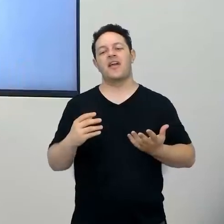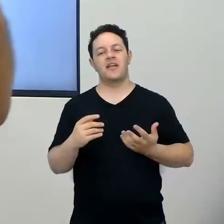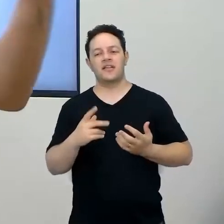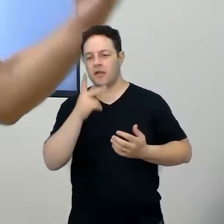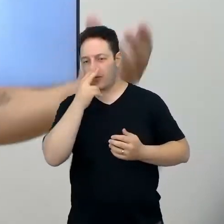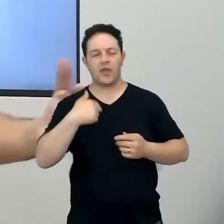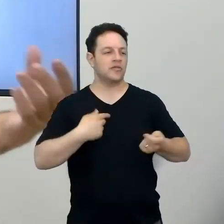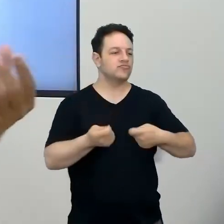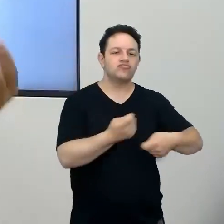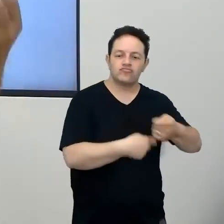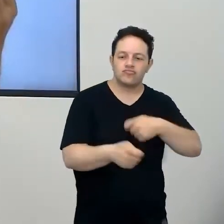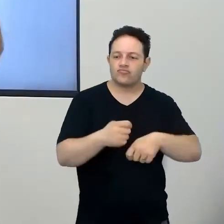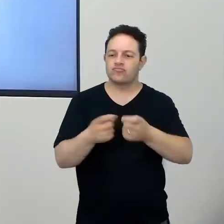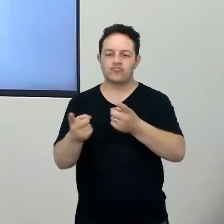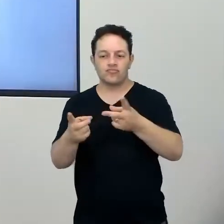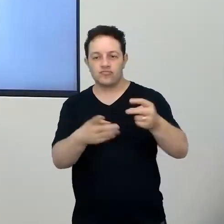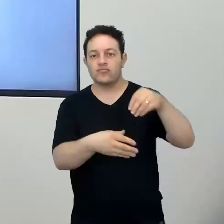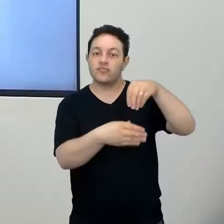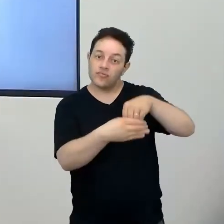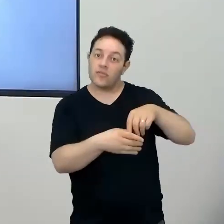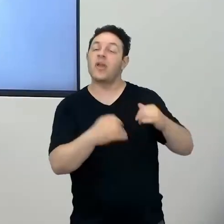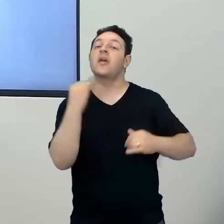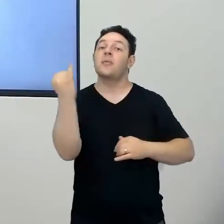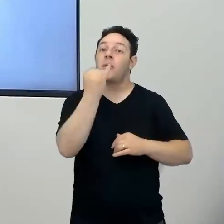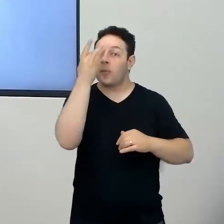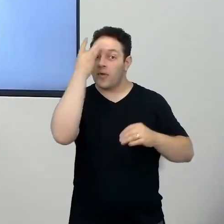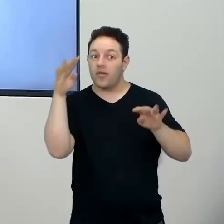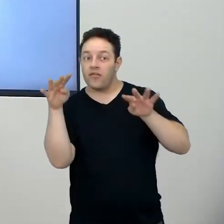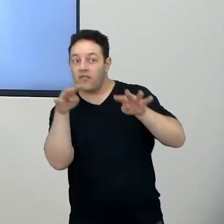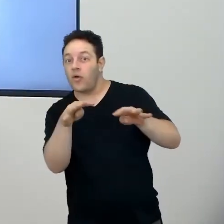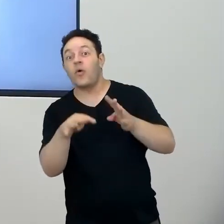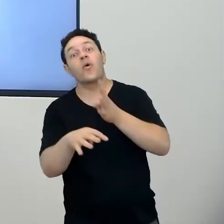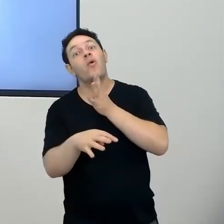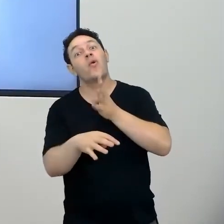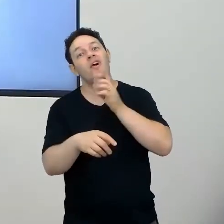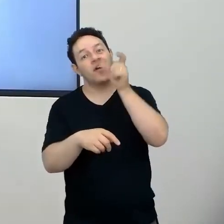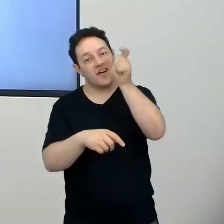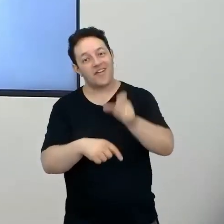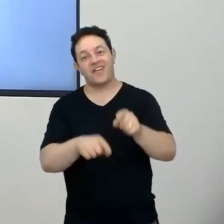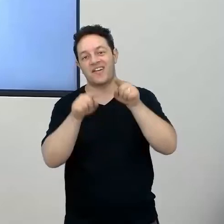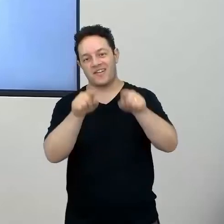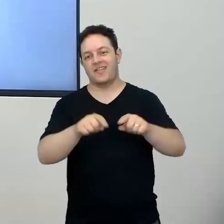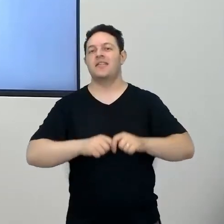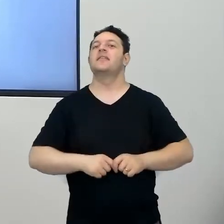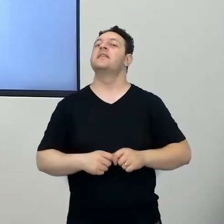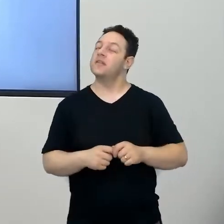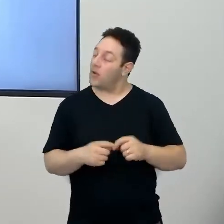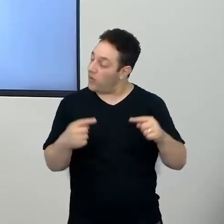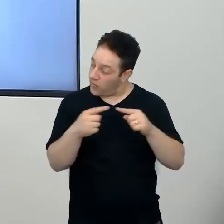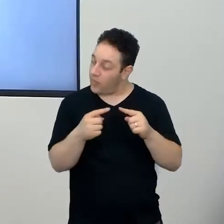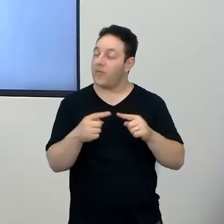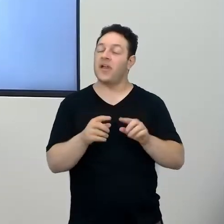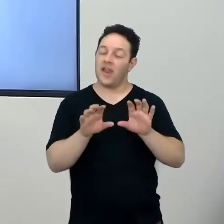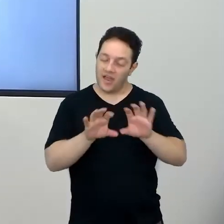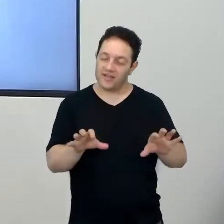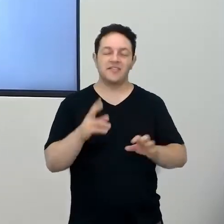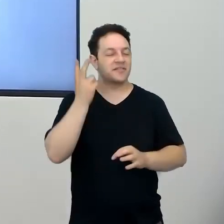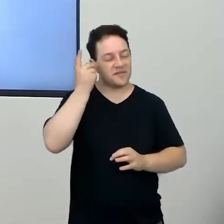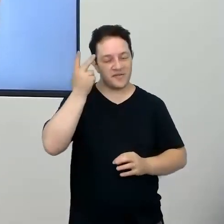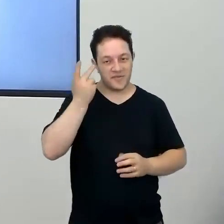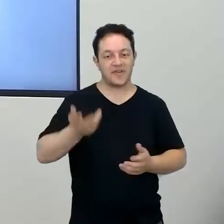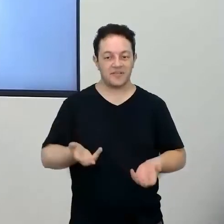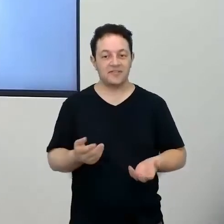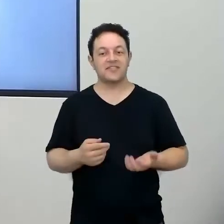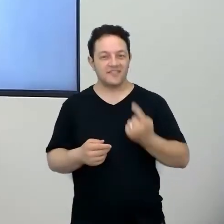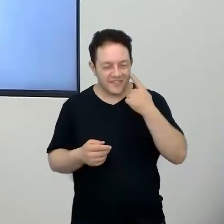dos comerciantes locais é importante, o povo precisa te conhecer, tá certo? Então, faz parte sim, tem tudo a ver. Viu como